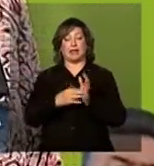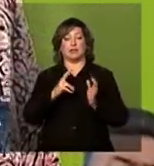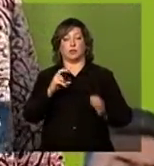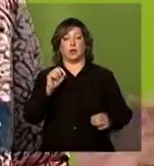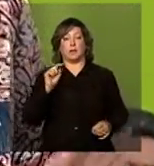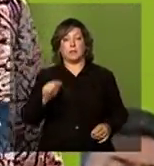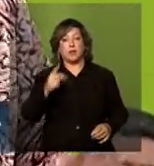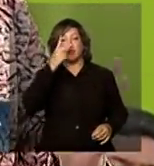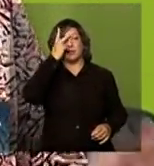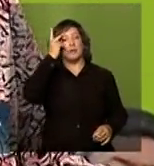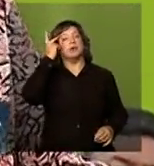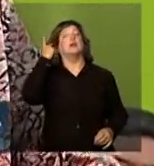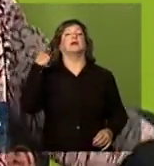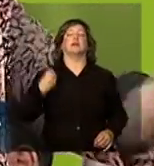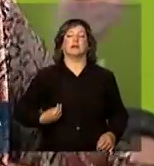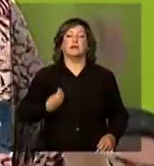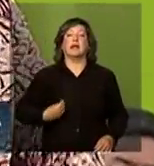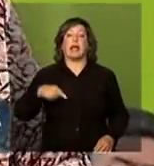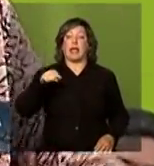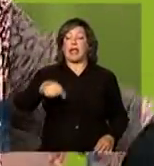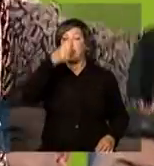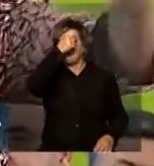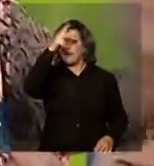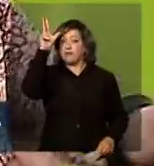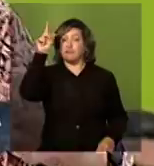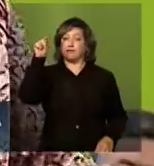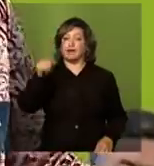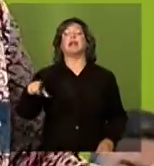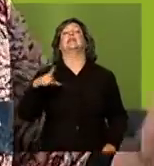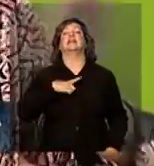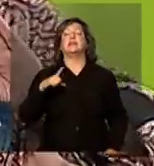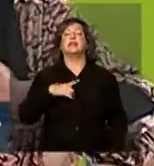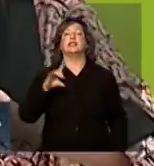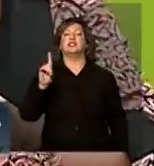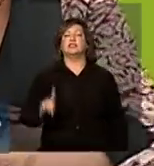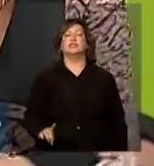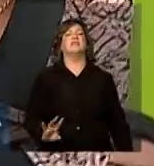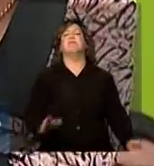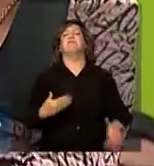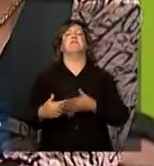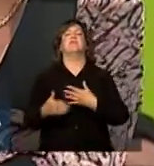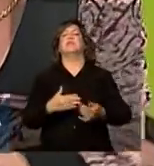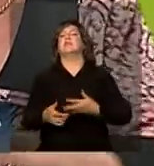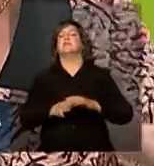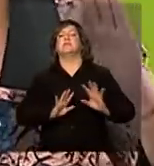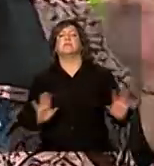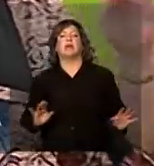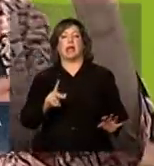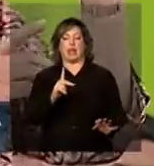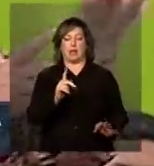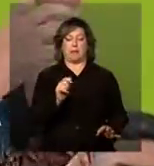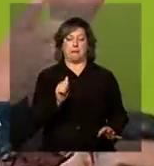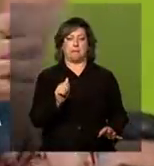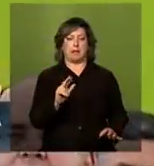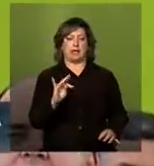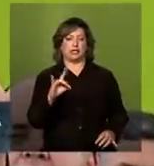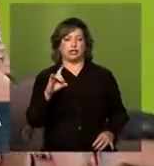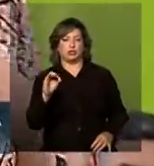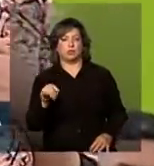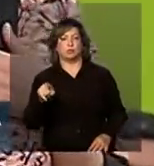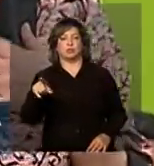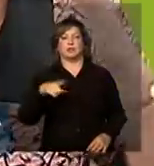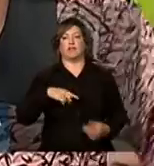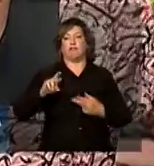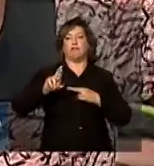50.000 o prefeito e a prefeita tem direito não interessa da onde e ou aonde eles